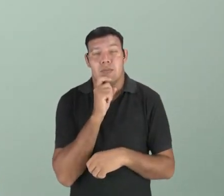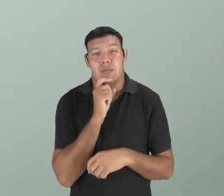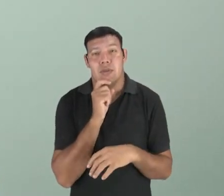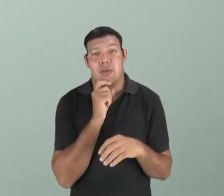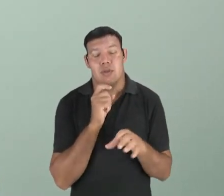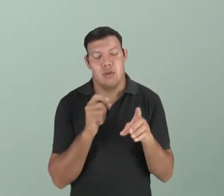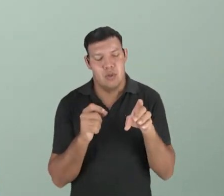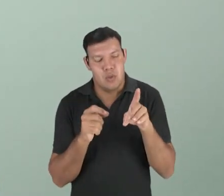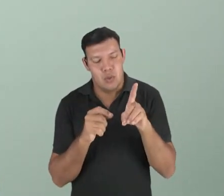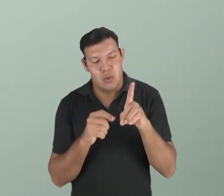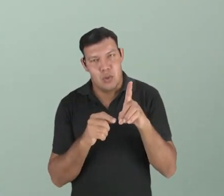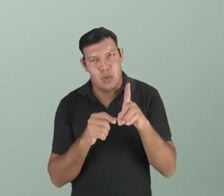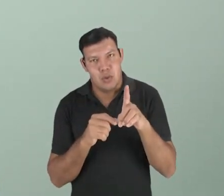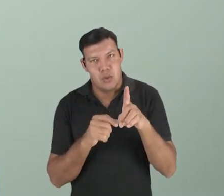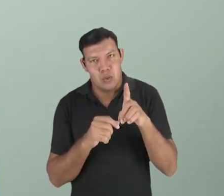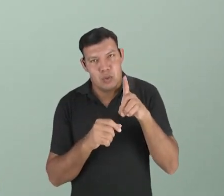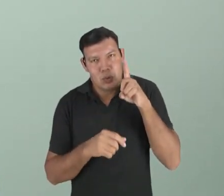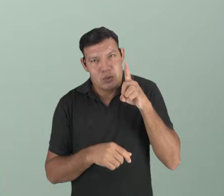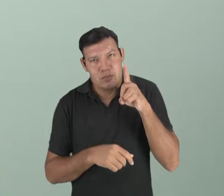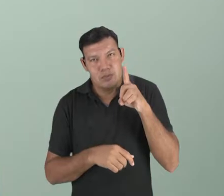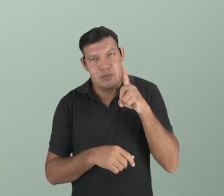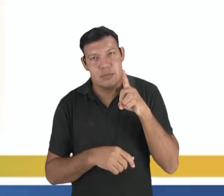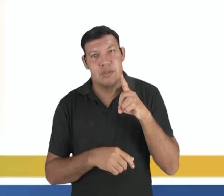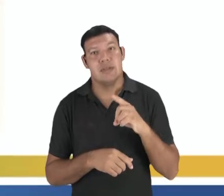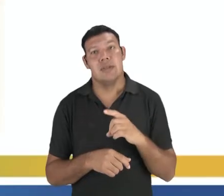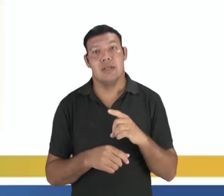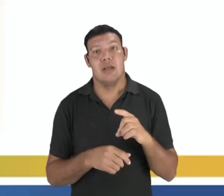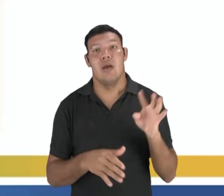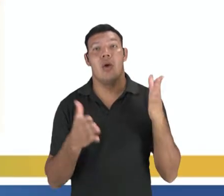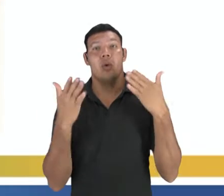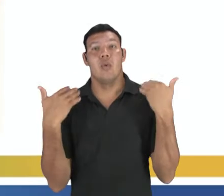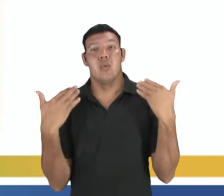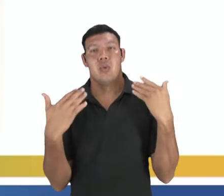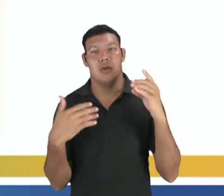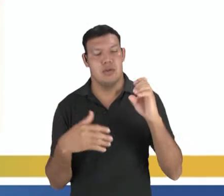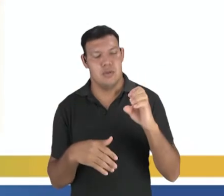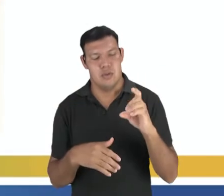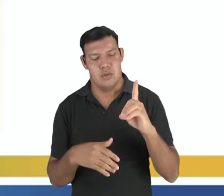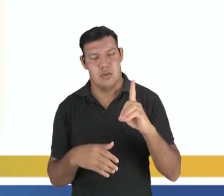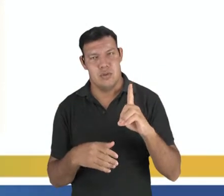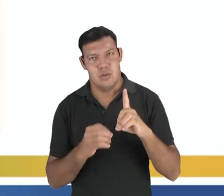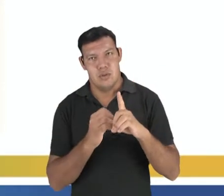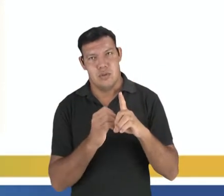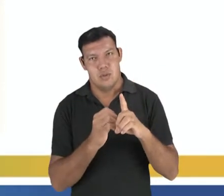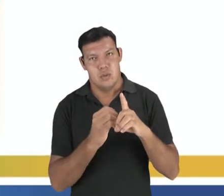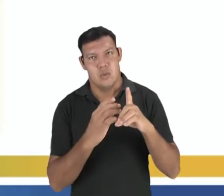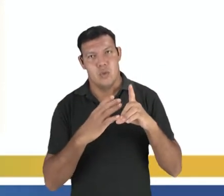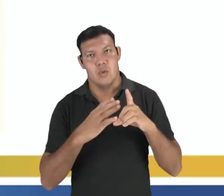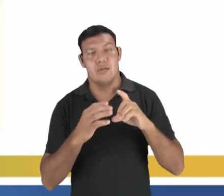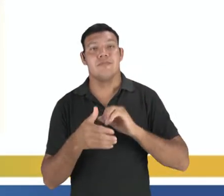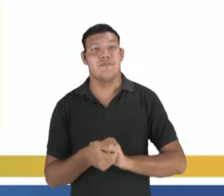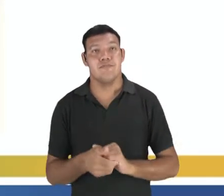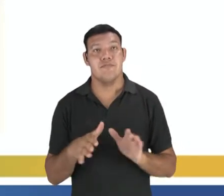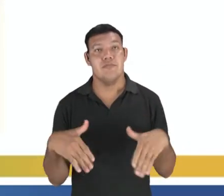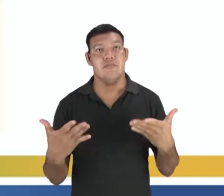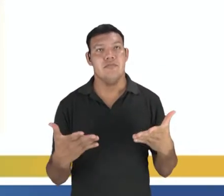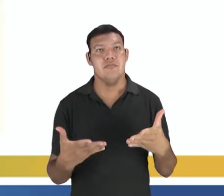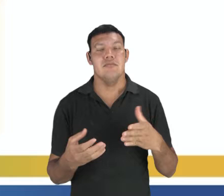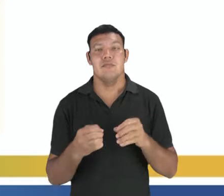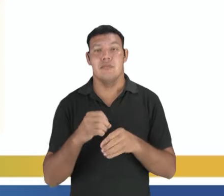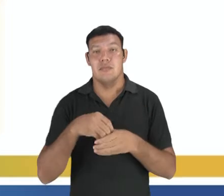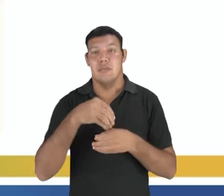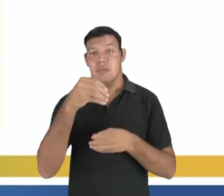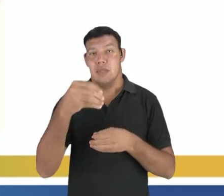em dias quentes ele pode se afastar um pouco. E aí, em relação aos órgãos externos ainda, o que é importante a